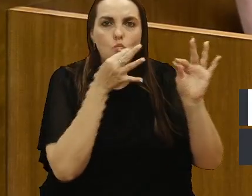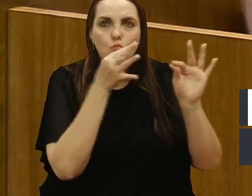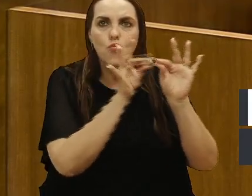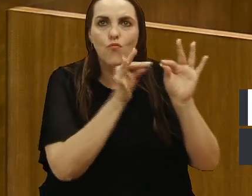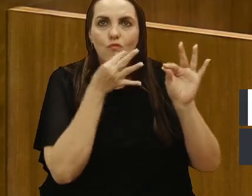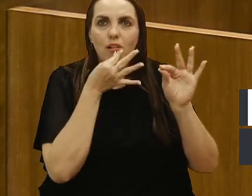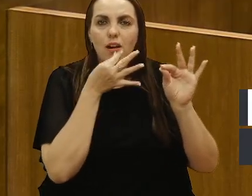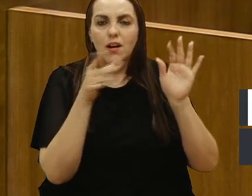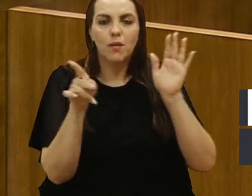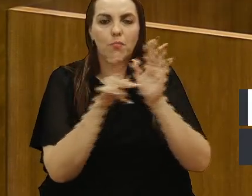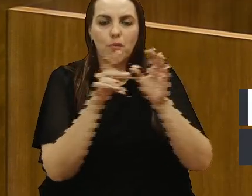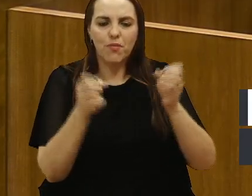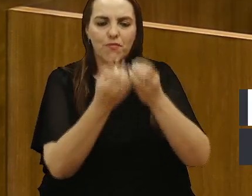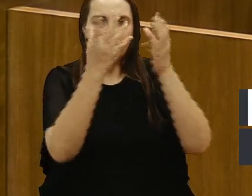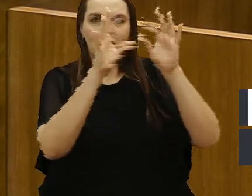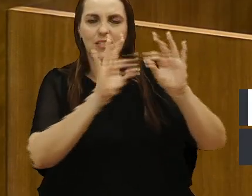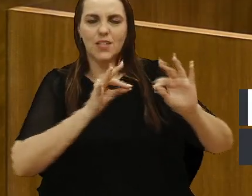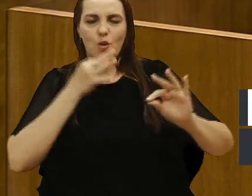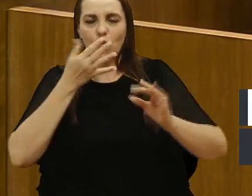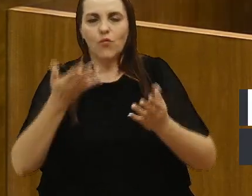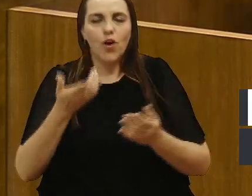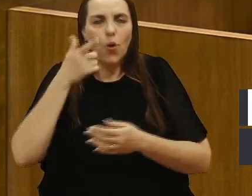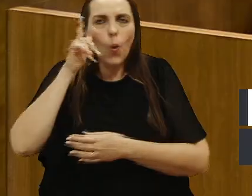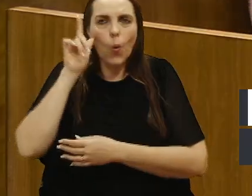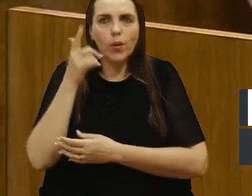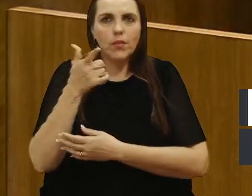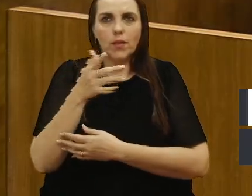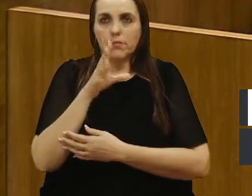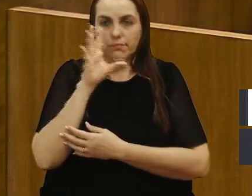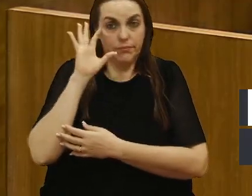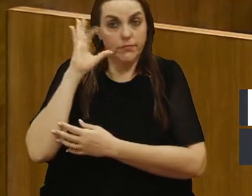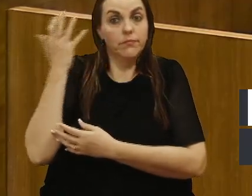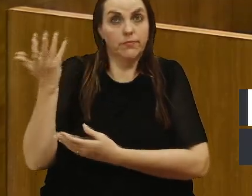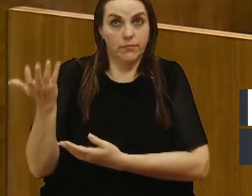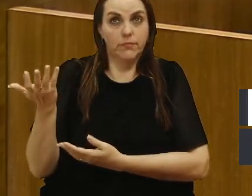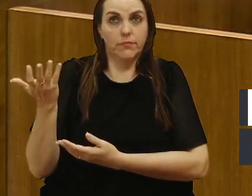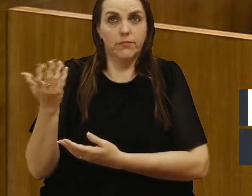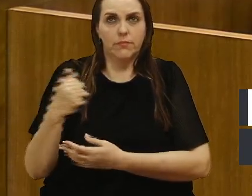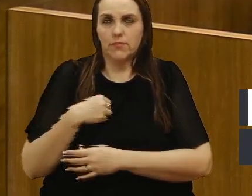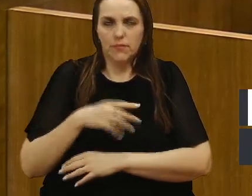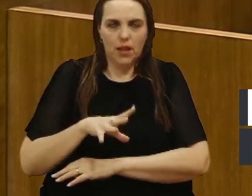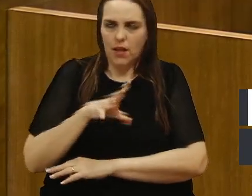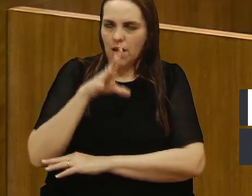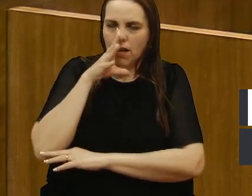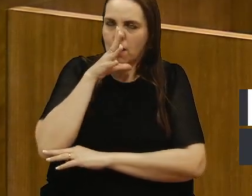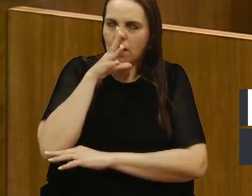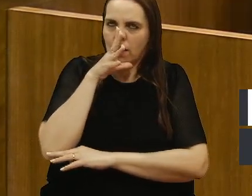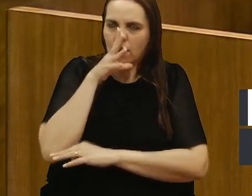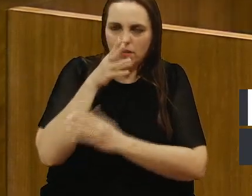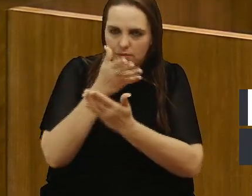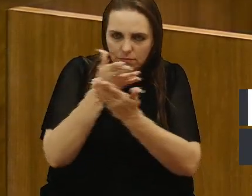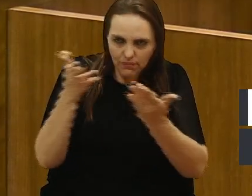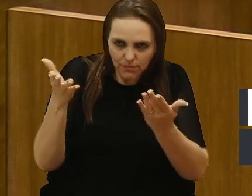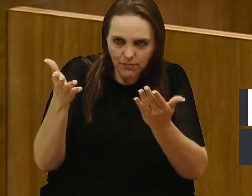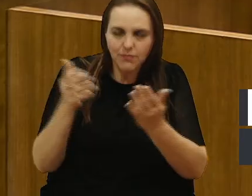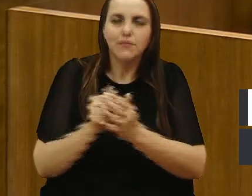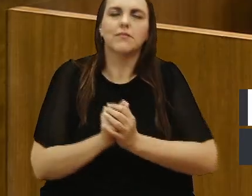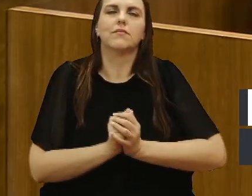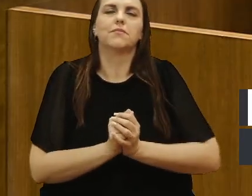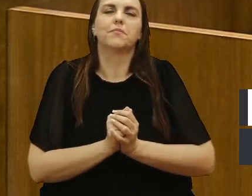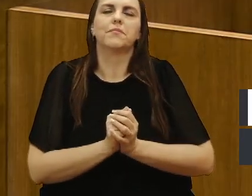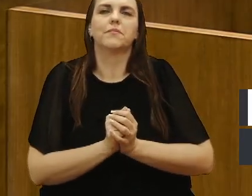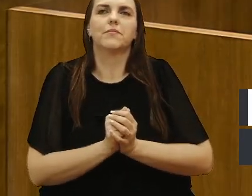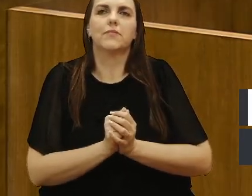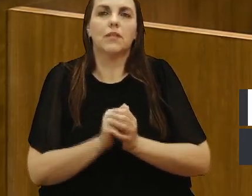da Uva, tiveram ontem. E pasmem, todo mundo gosta de ouvir dessa palavra, né? Existe